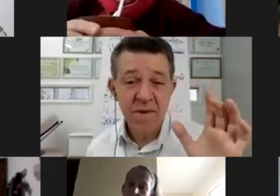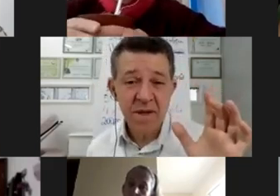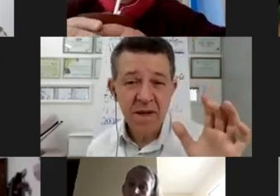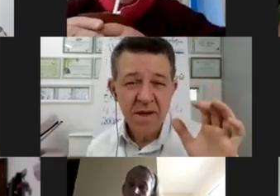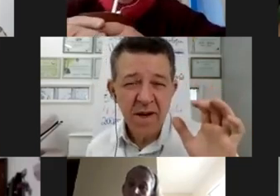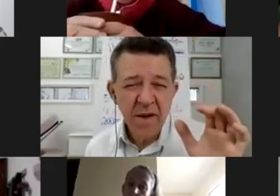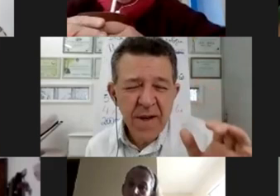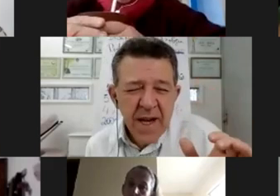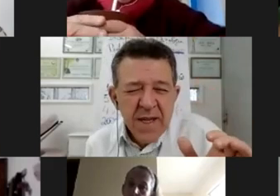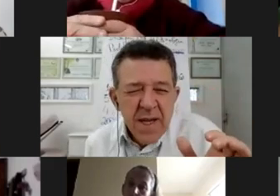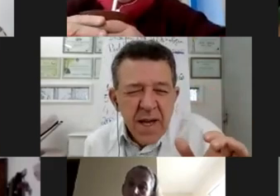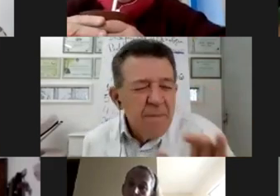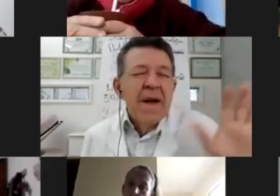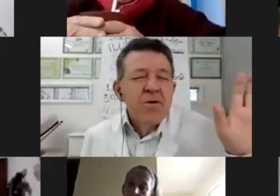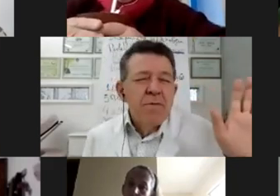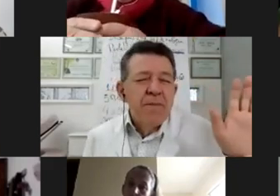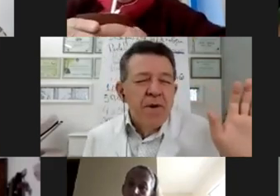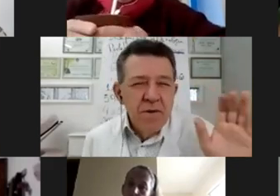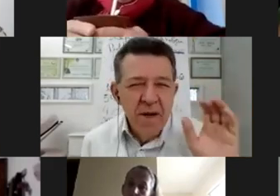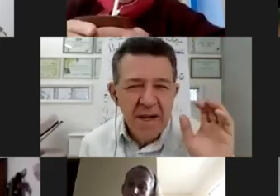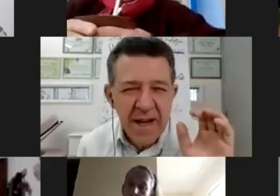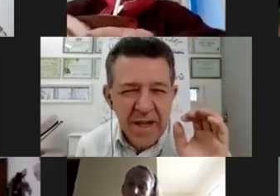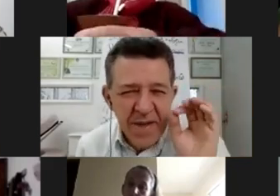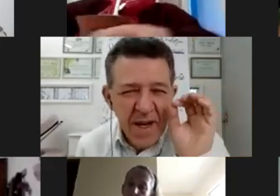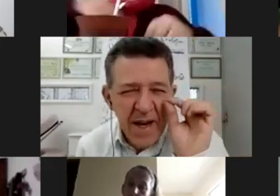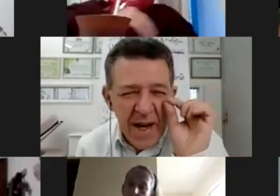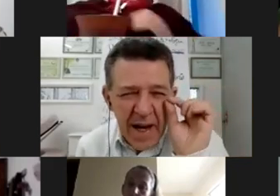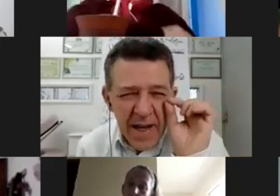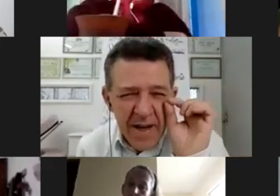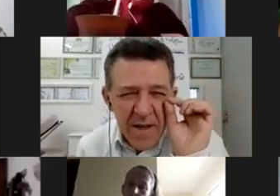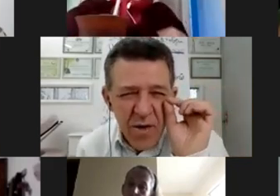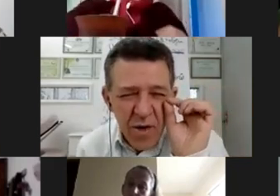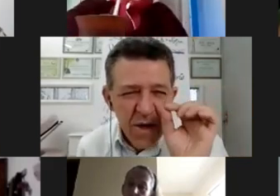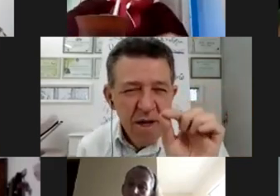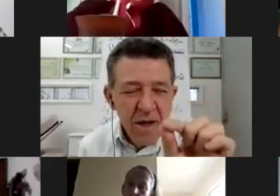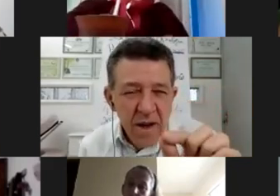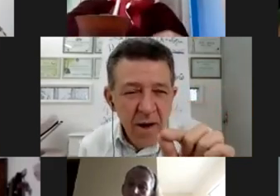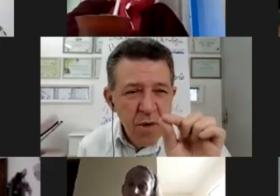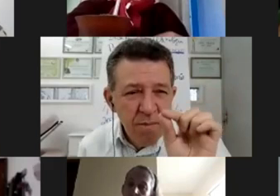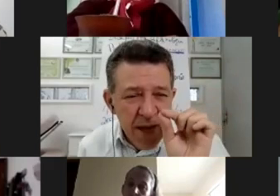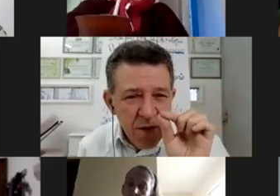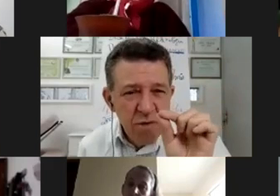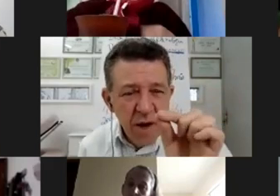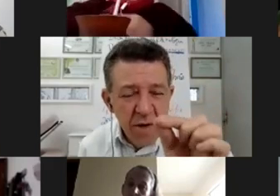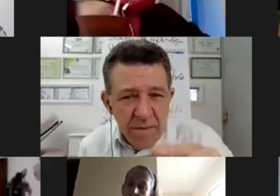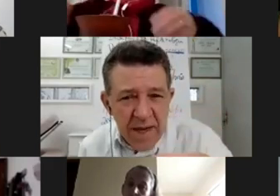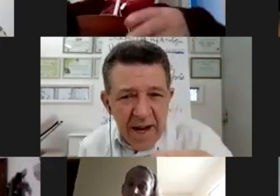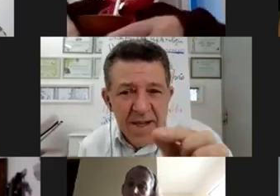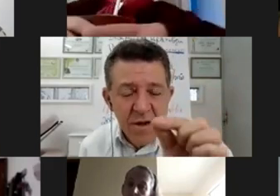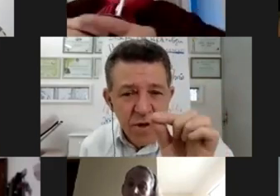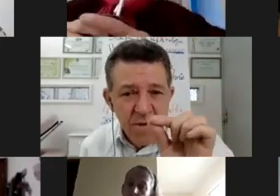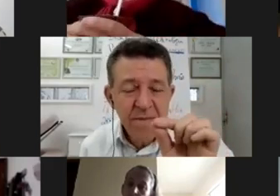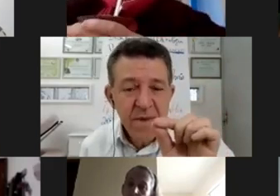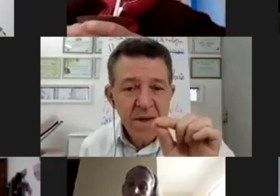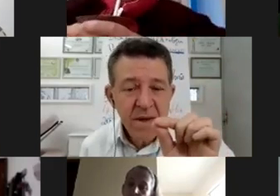menos. Se o cliente fazer assim, passou do ponto. O cliente está fazendo aquela carinha de dor e é o momento, é o limiar